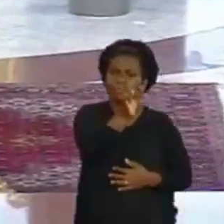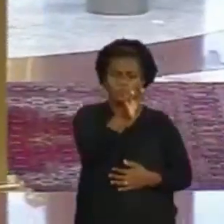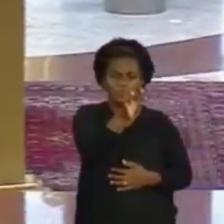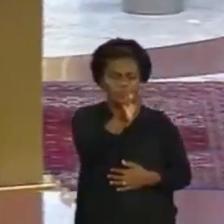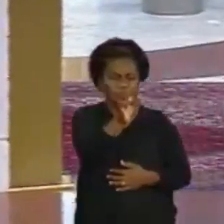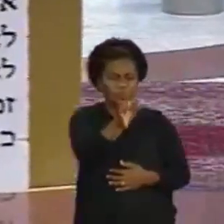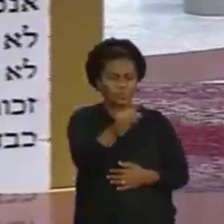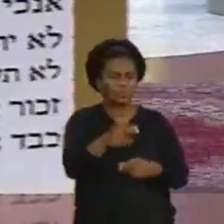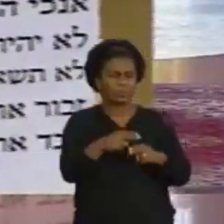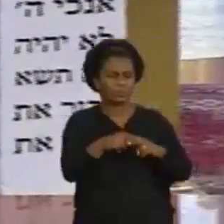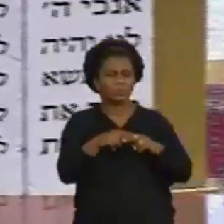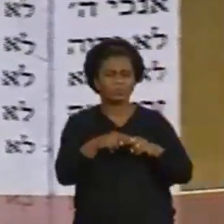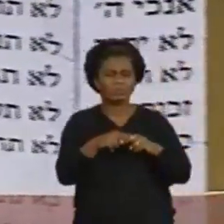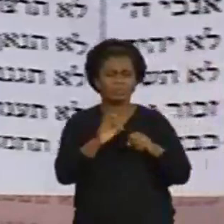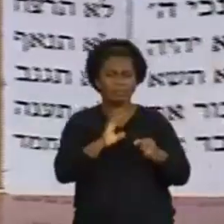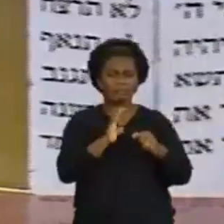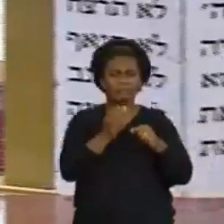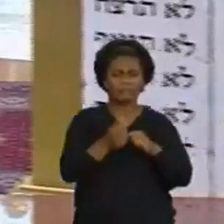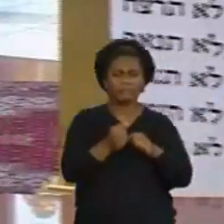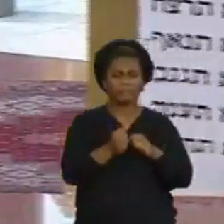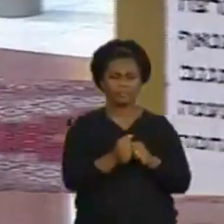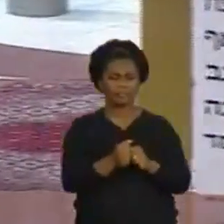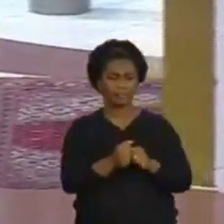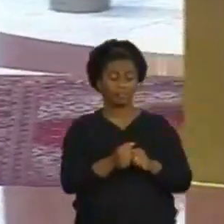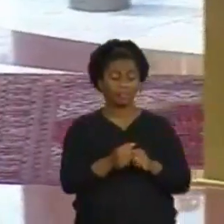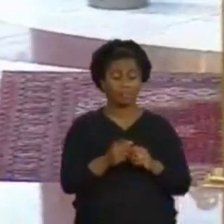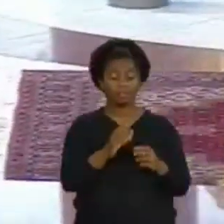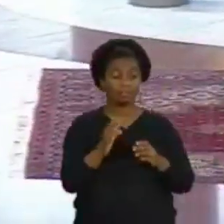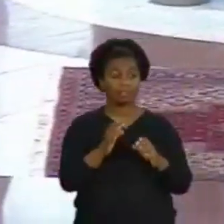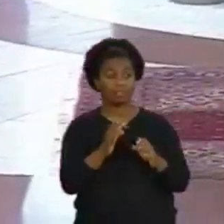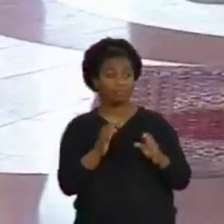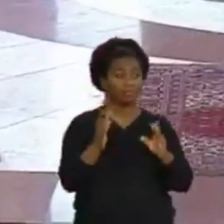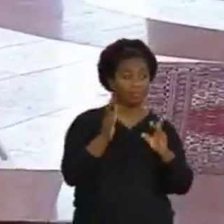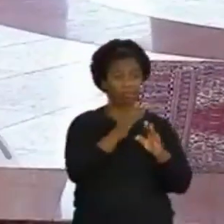pandemia deixou você perdido,